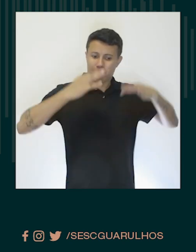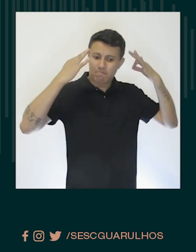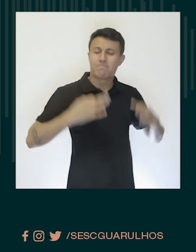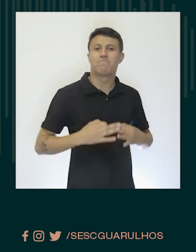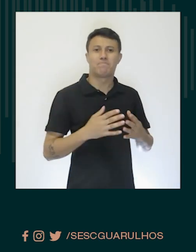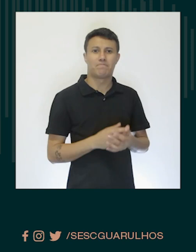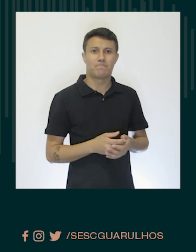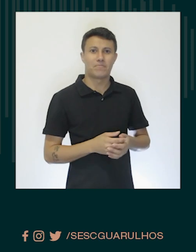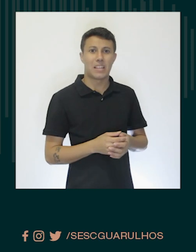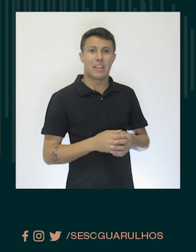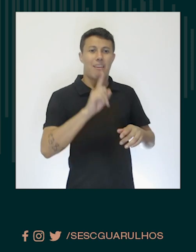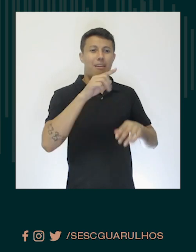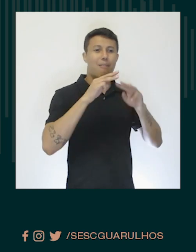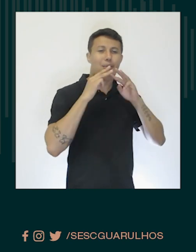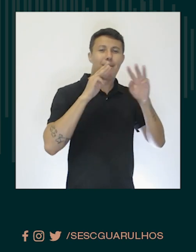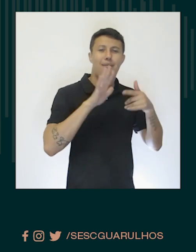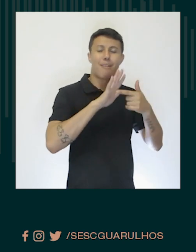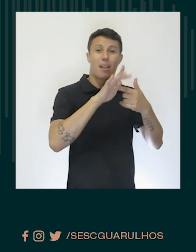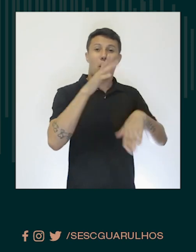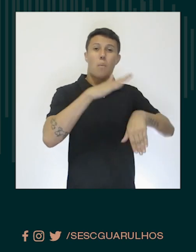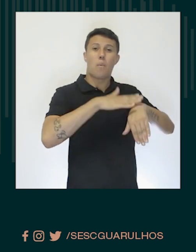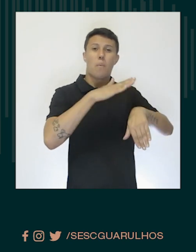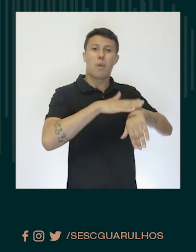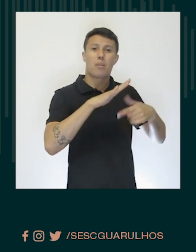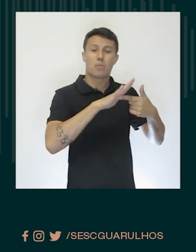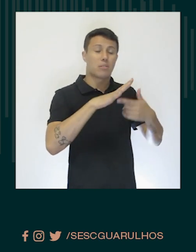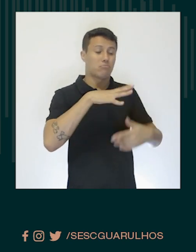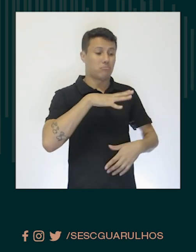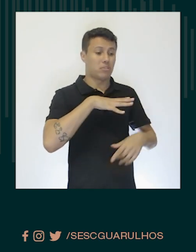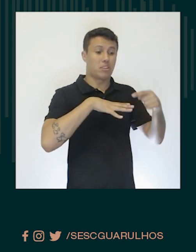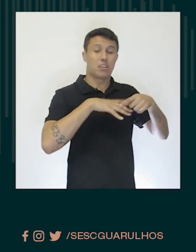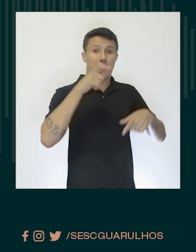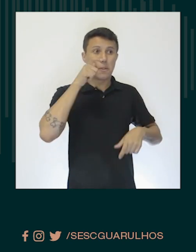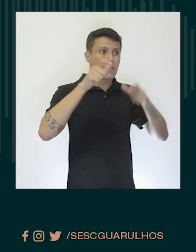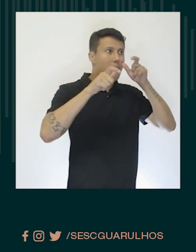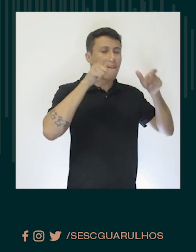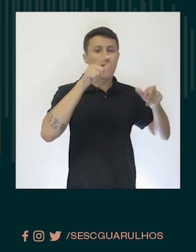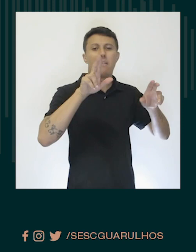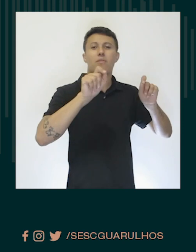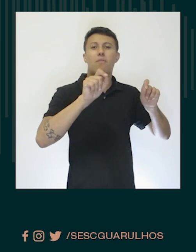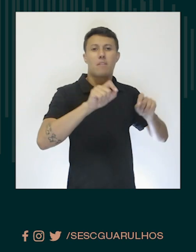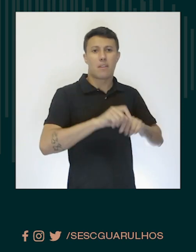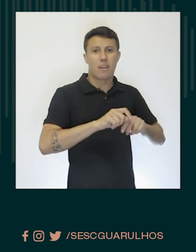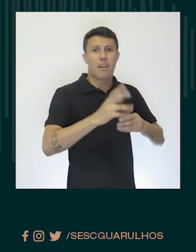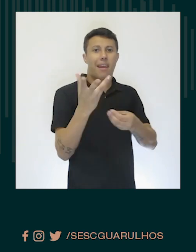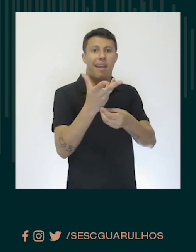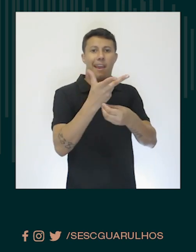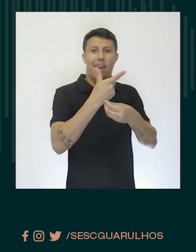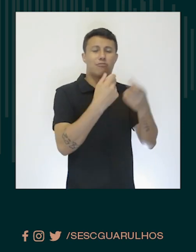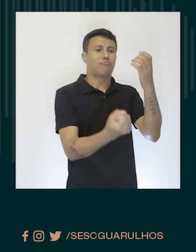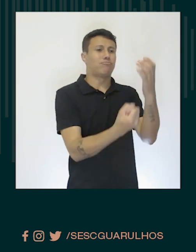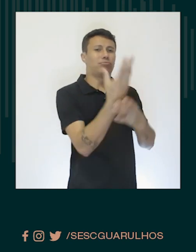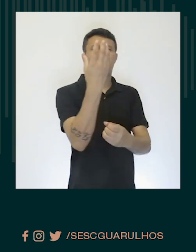marco. Aquele momento que a gente estava vivendo na cidade foi muito interessante, desde vários artistas pipocando,